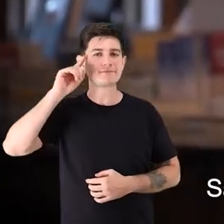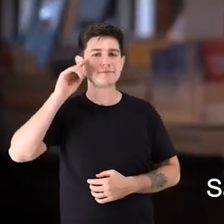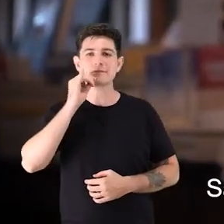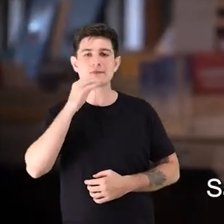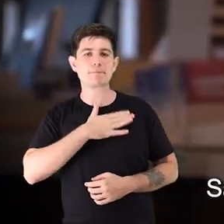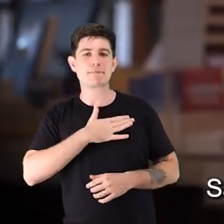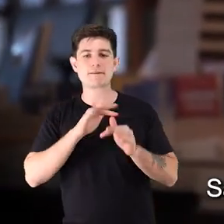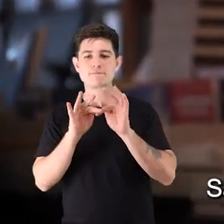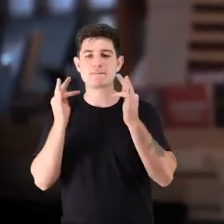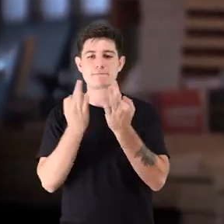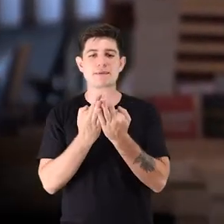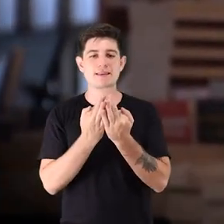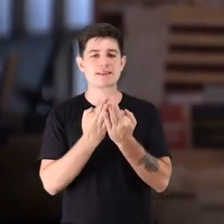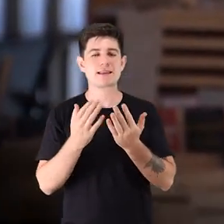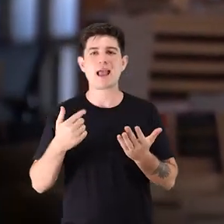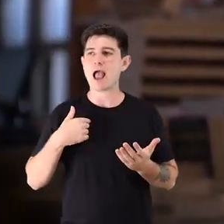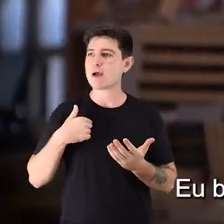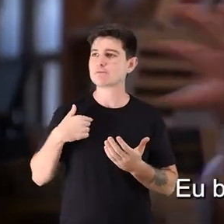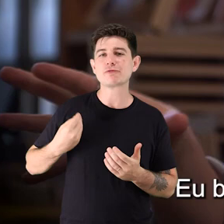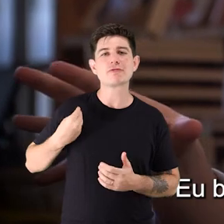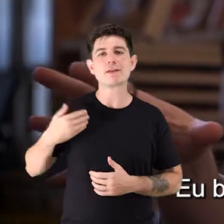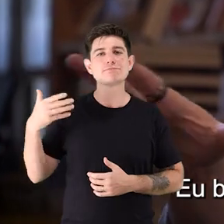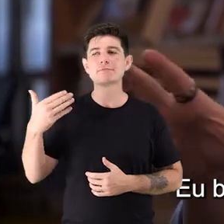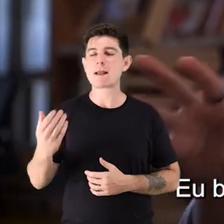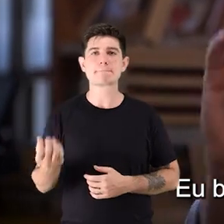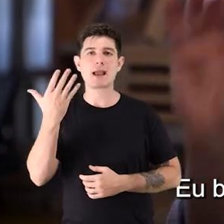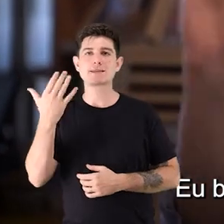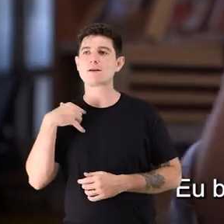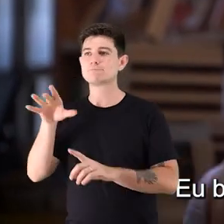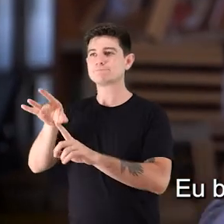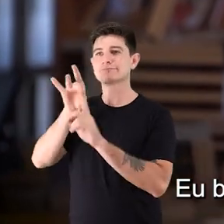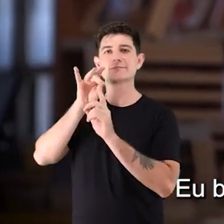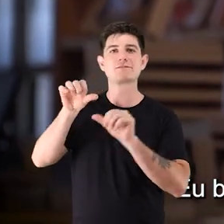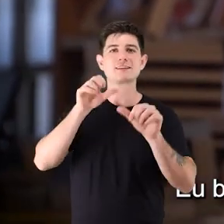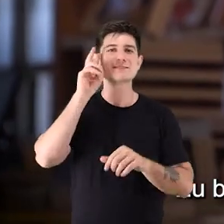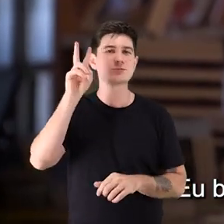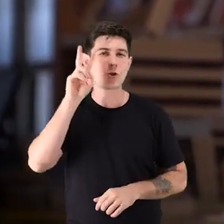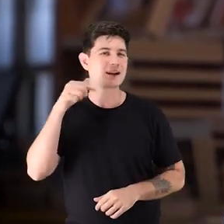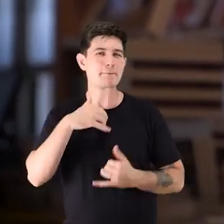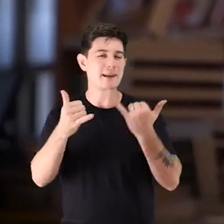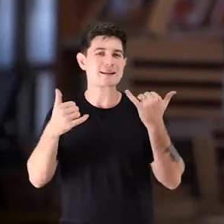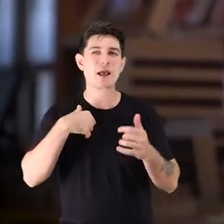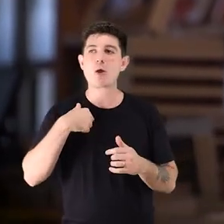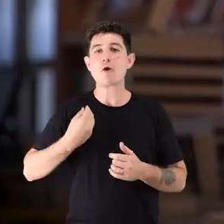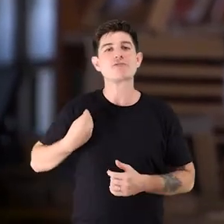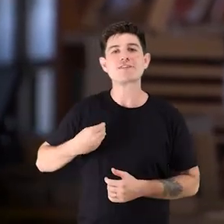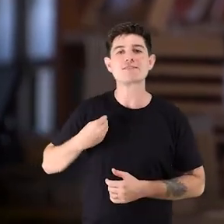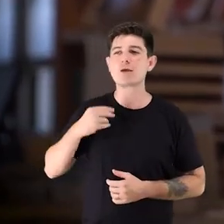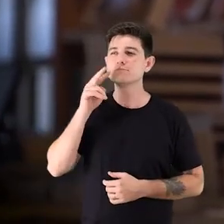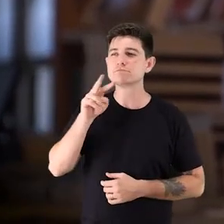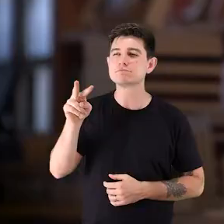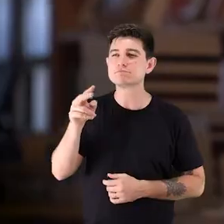nascem do meu cotidiano familiar, do meu entorno. Eu brinco, Zenaide, que eu sou um pescador do cotidiano. Eu estou com uma vara de